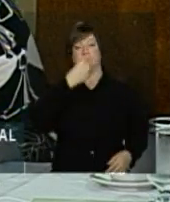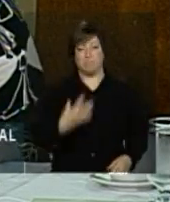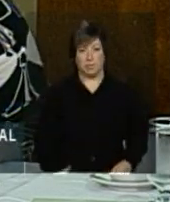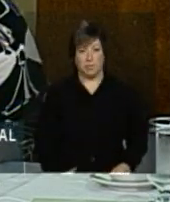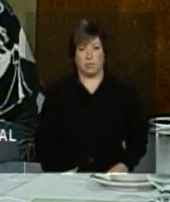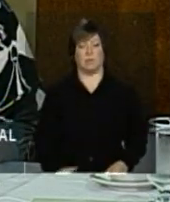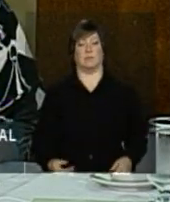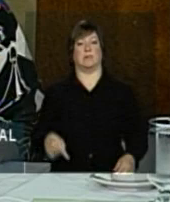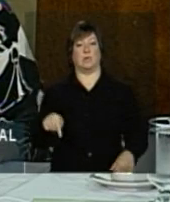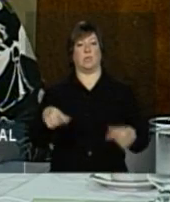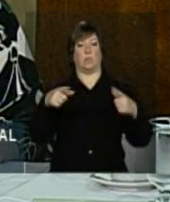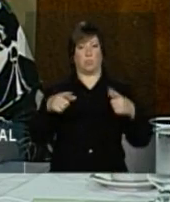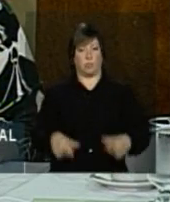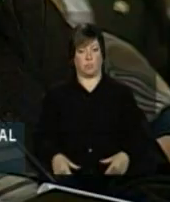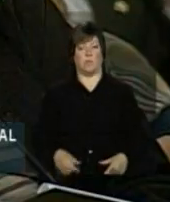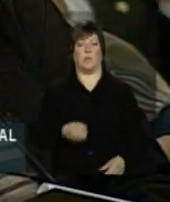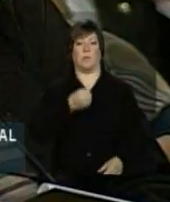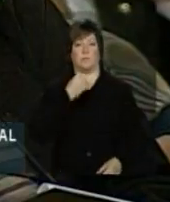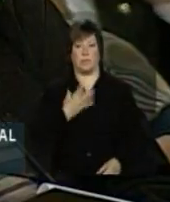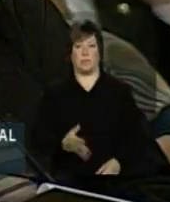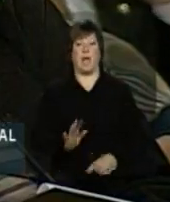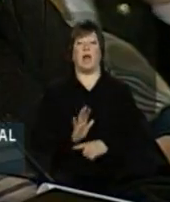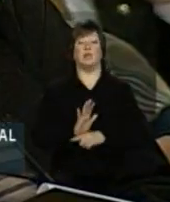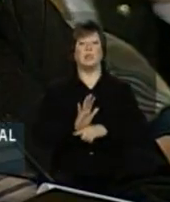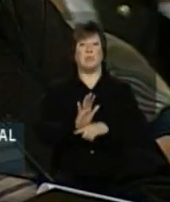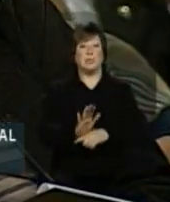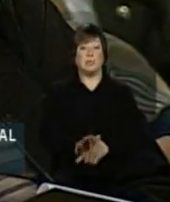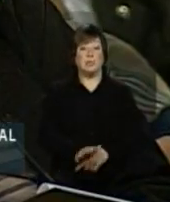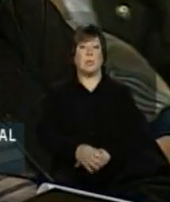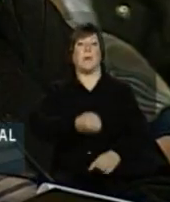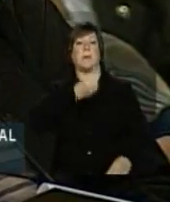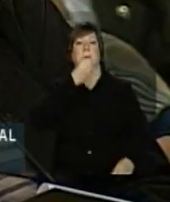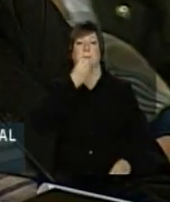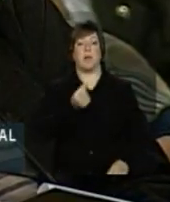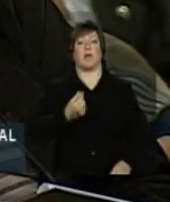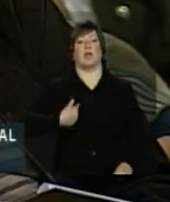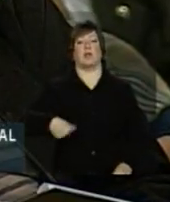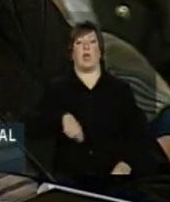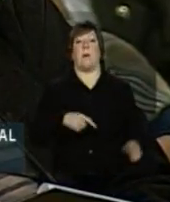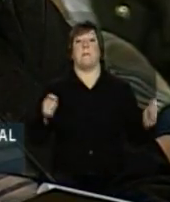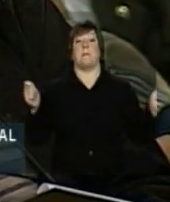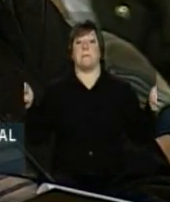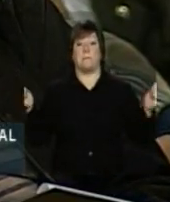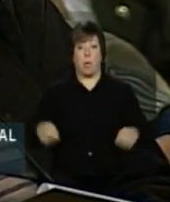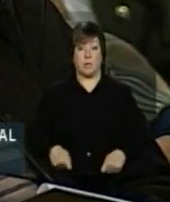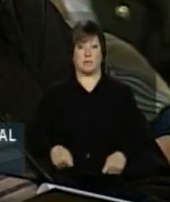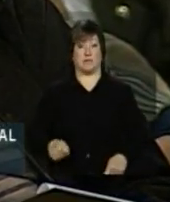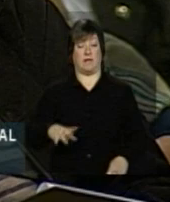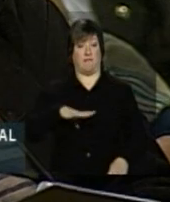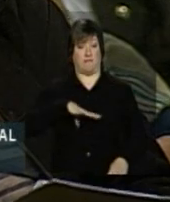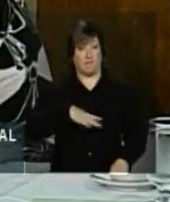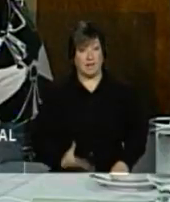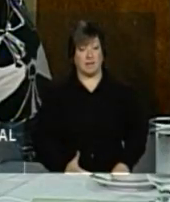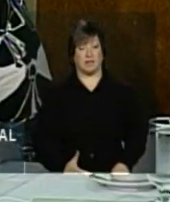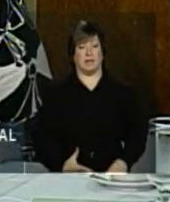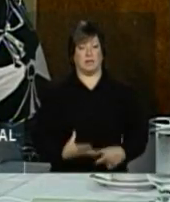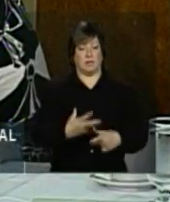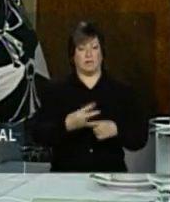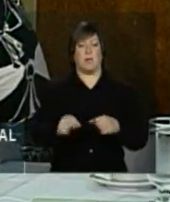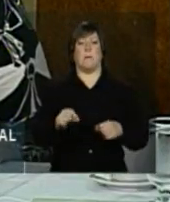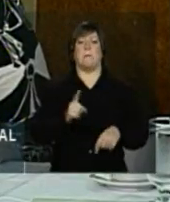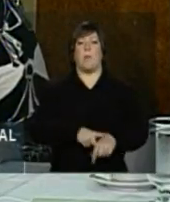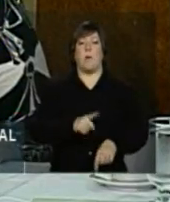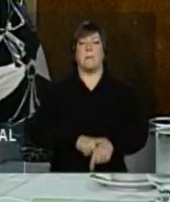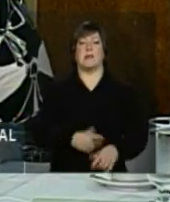ação estratégica que que viabiliza que a gente possa tá enfrentando momentos de